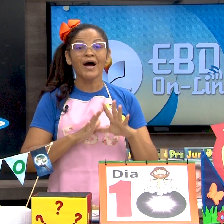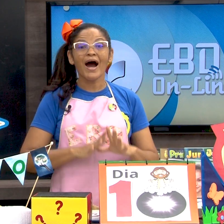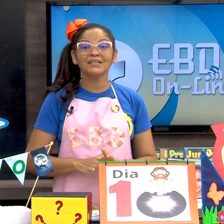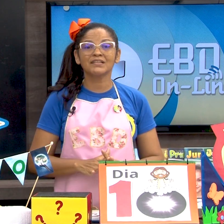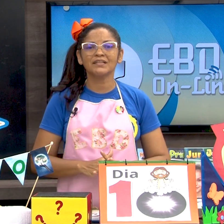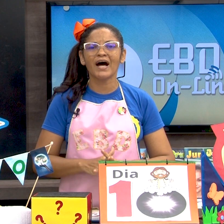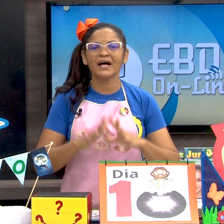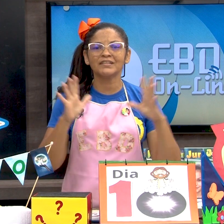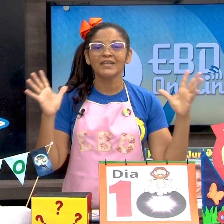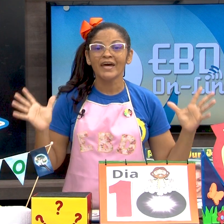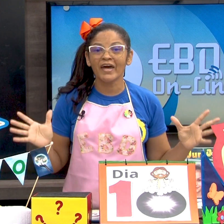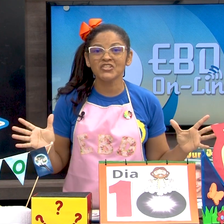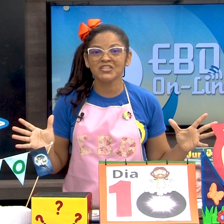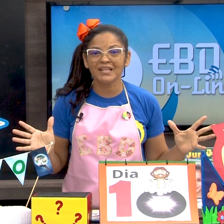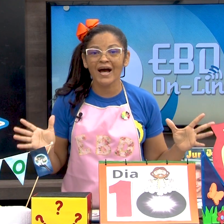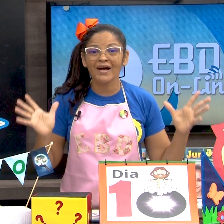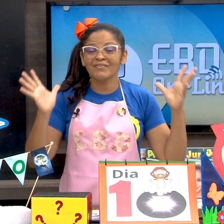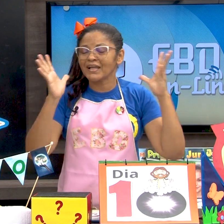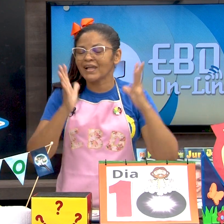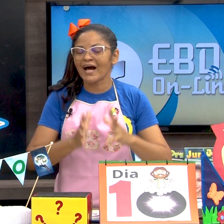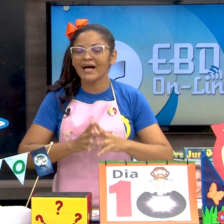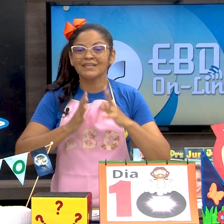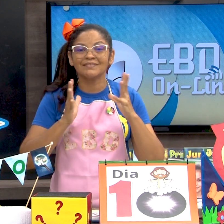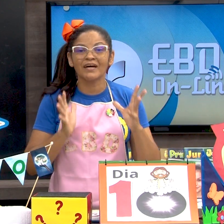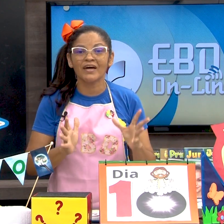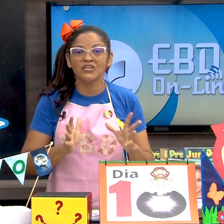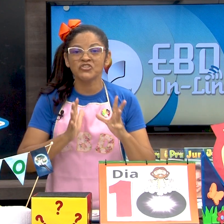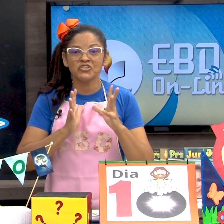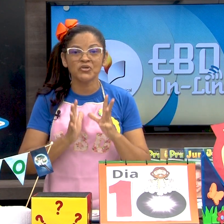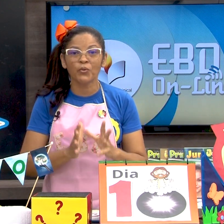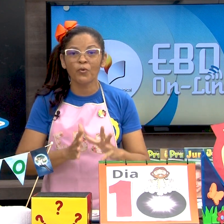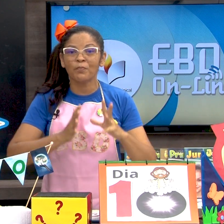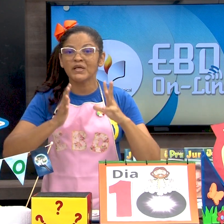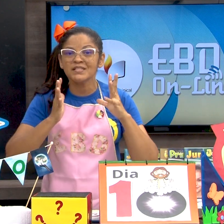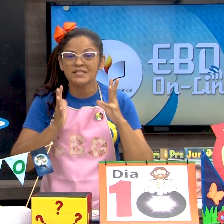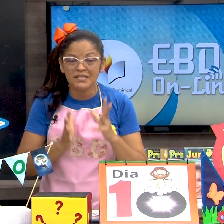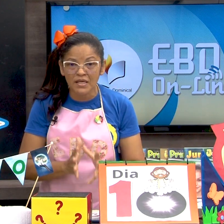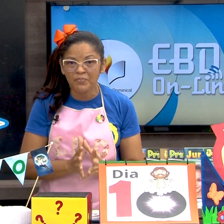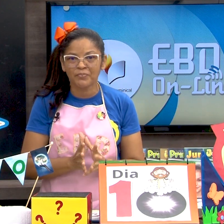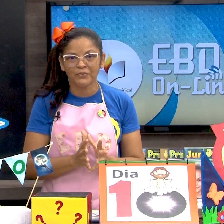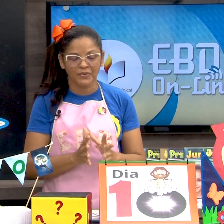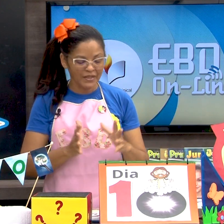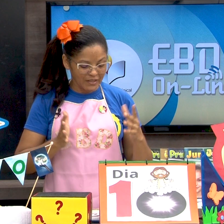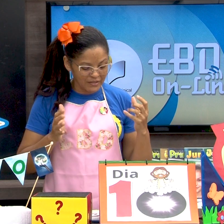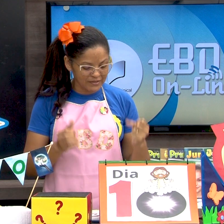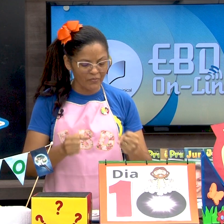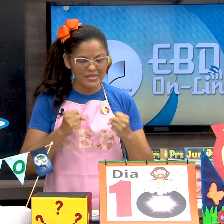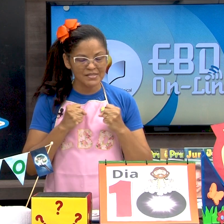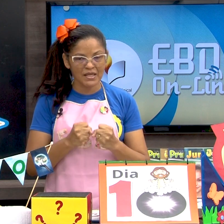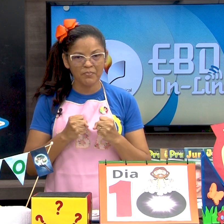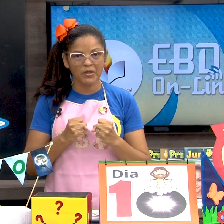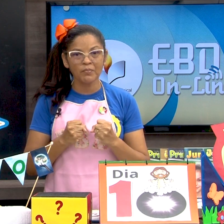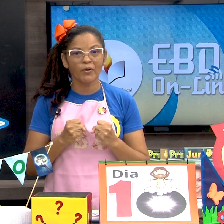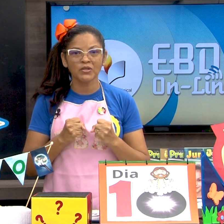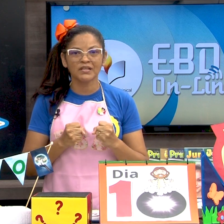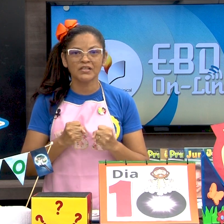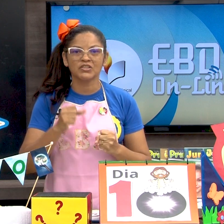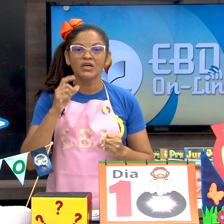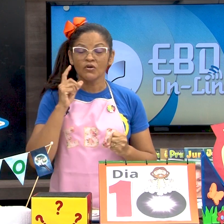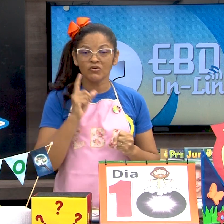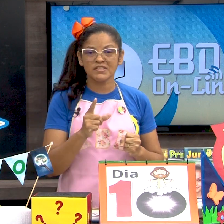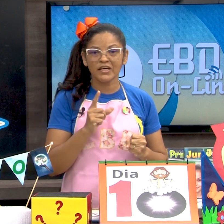Santo a Trindade estava lá desde o princípio então é sempre